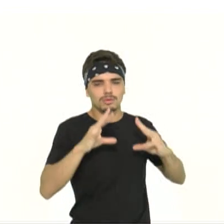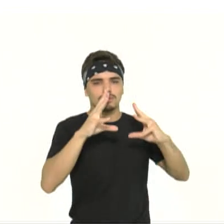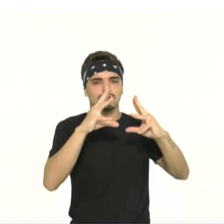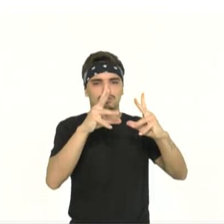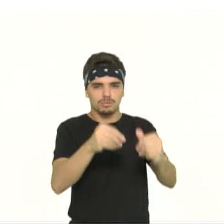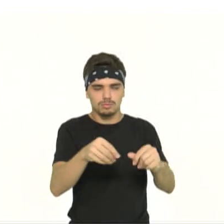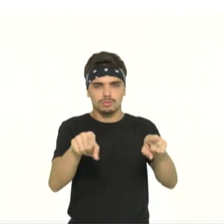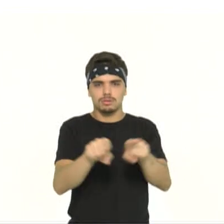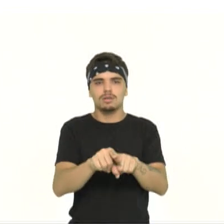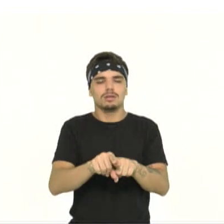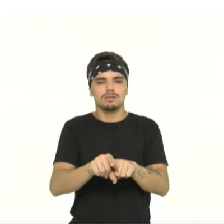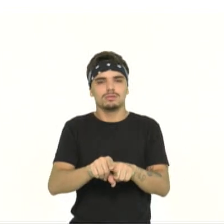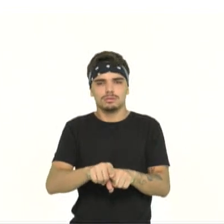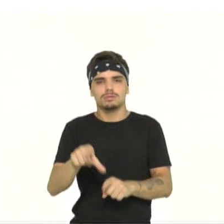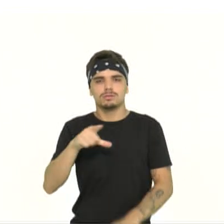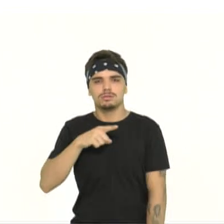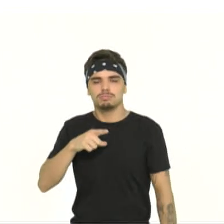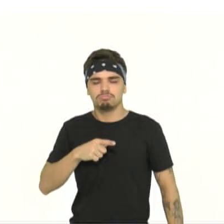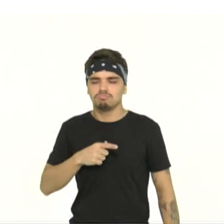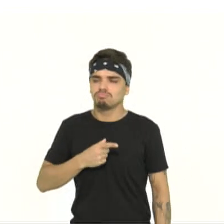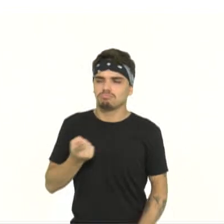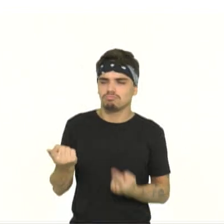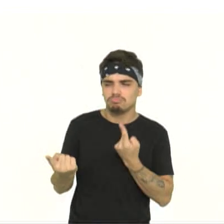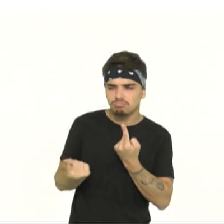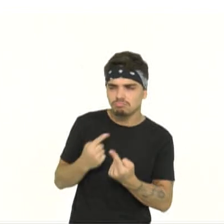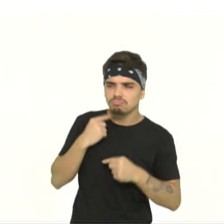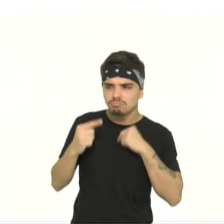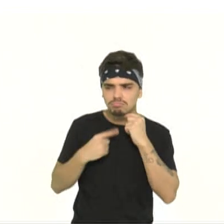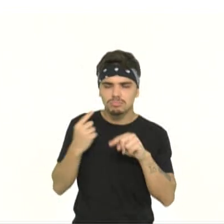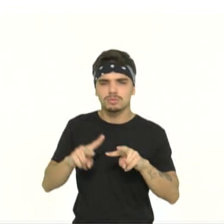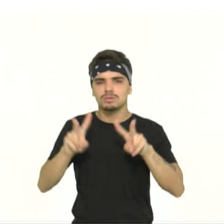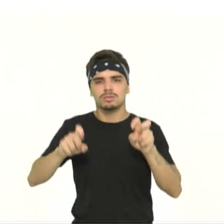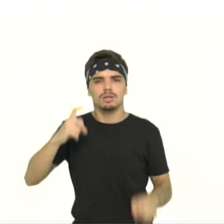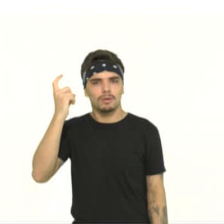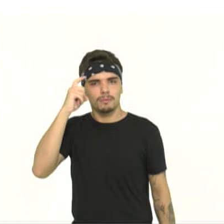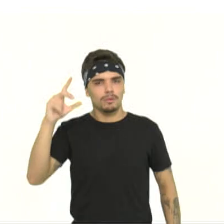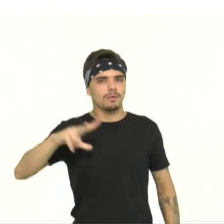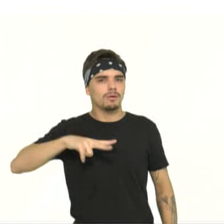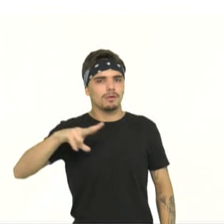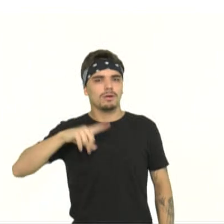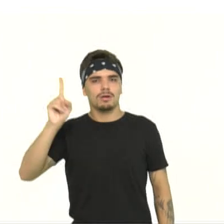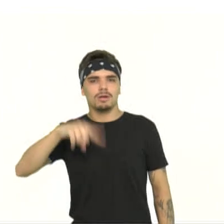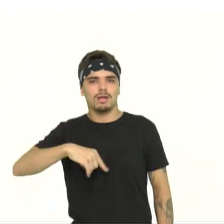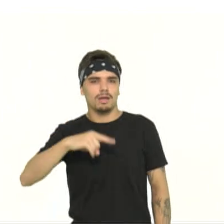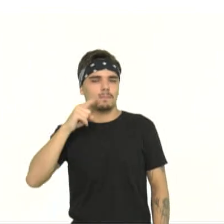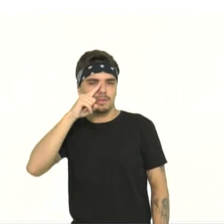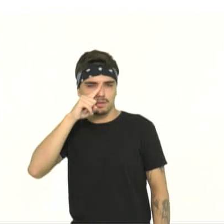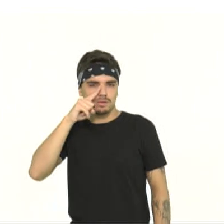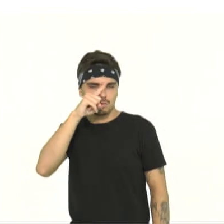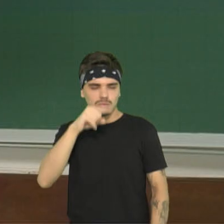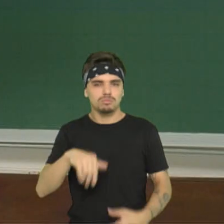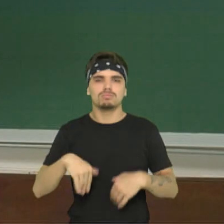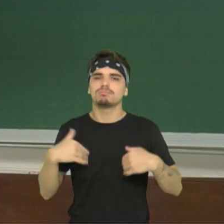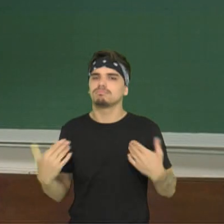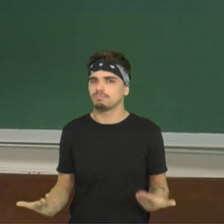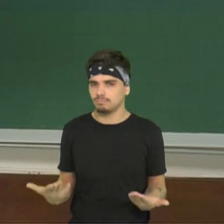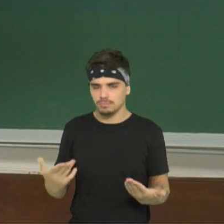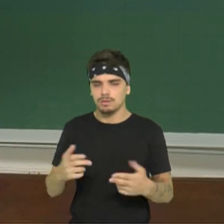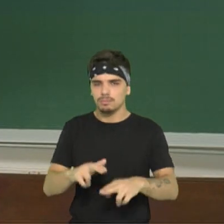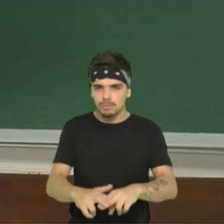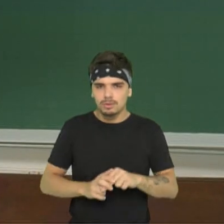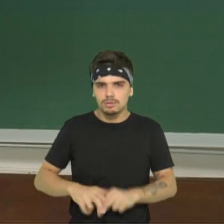tempo inteiro sob suspeita. O próprio pensamento é considerado perigoso.